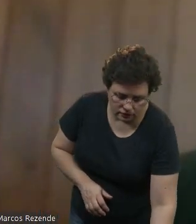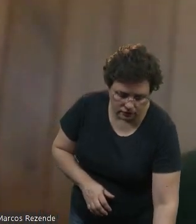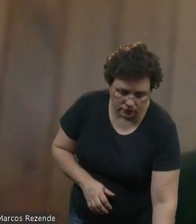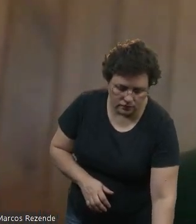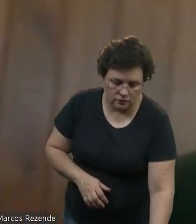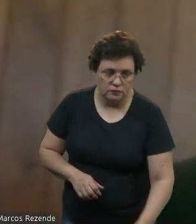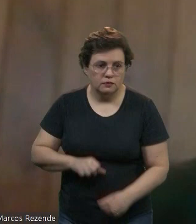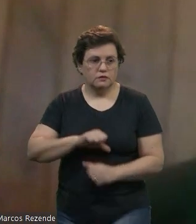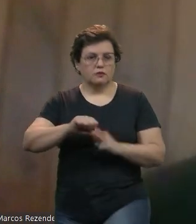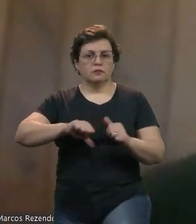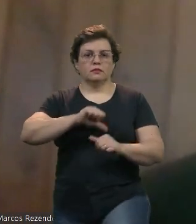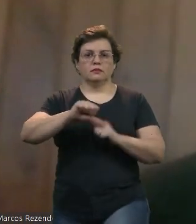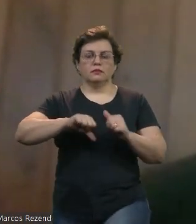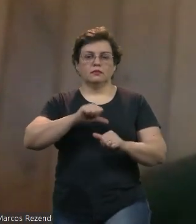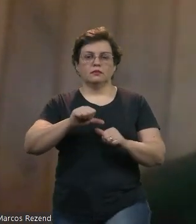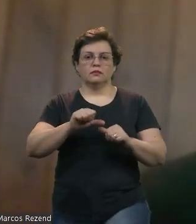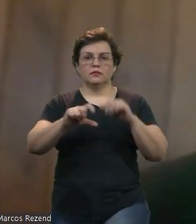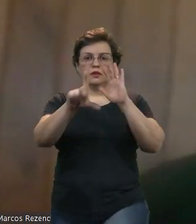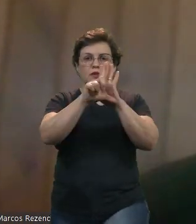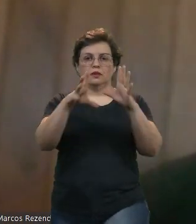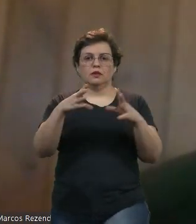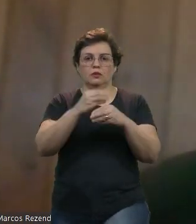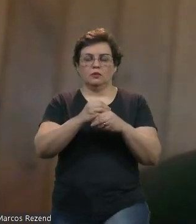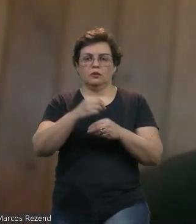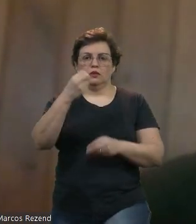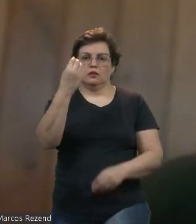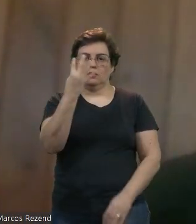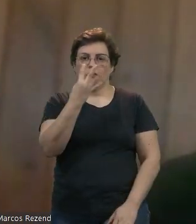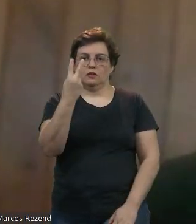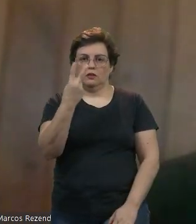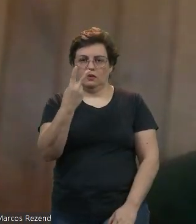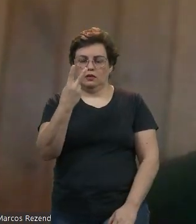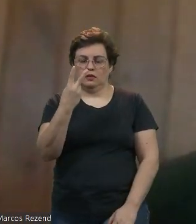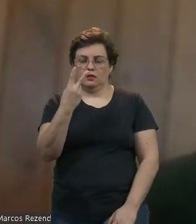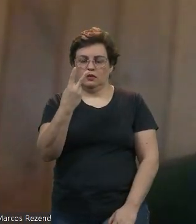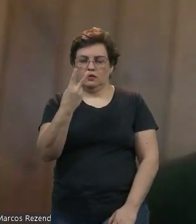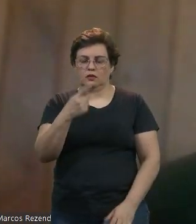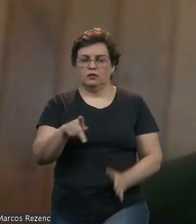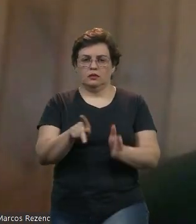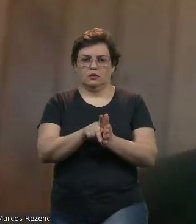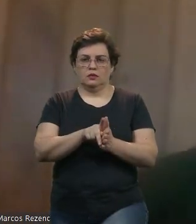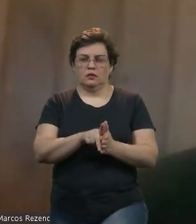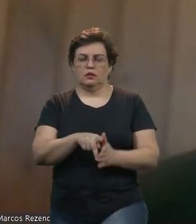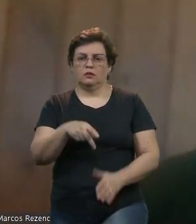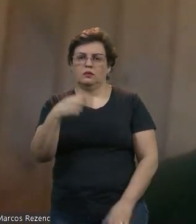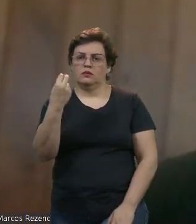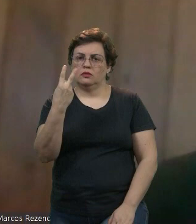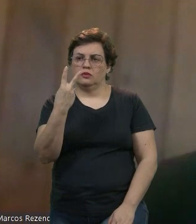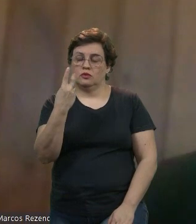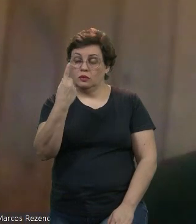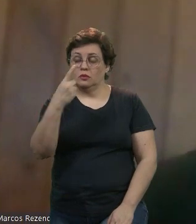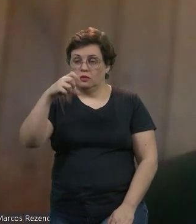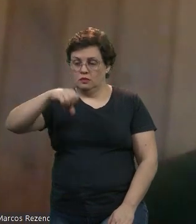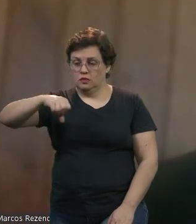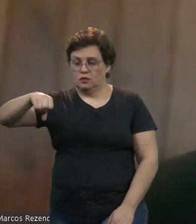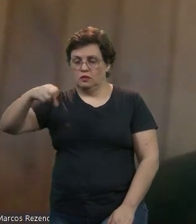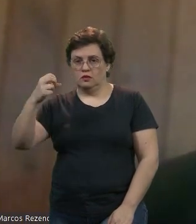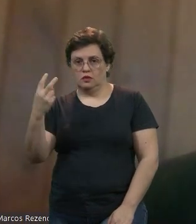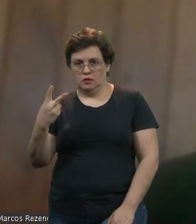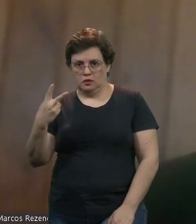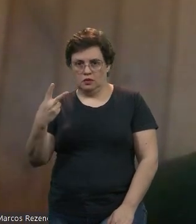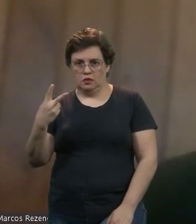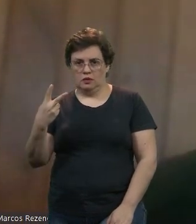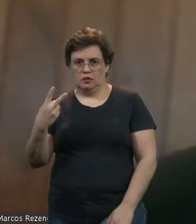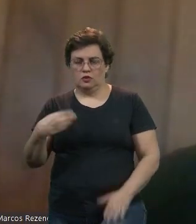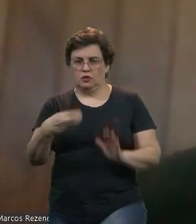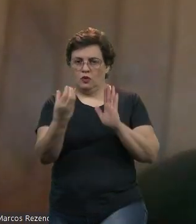Modifica a lei complementar número 42, de 28 de setembro de 1992, Código de Obras e Edificações